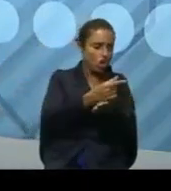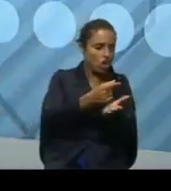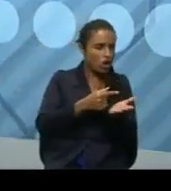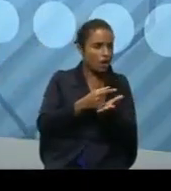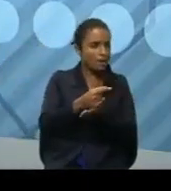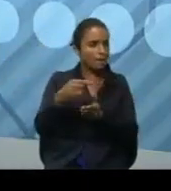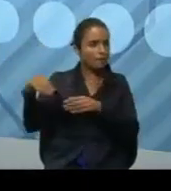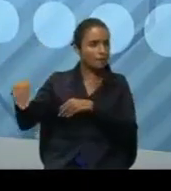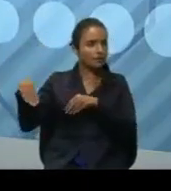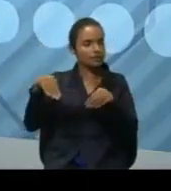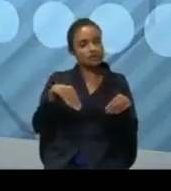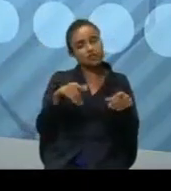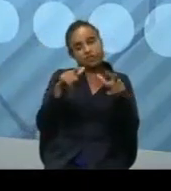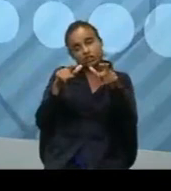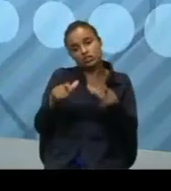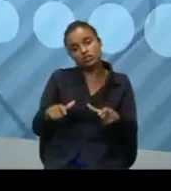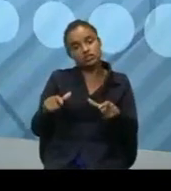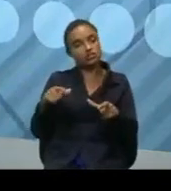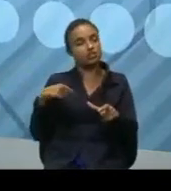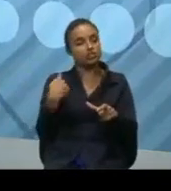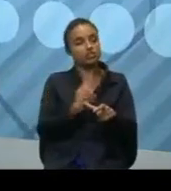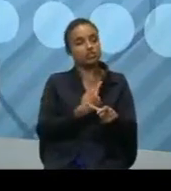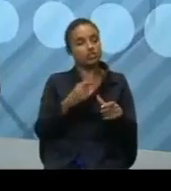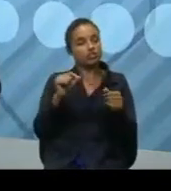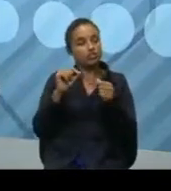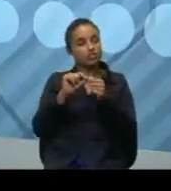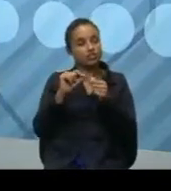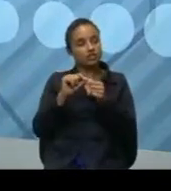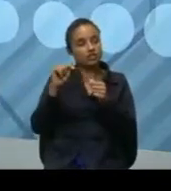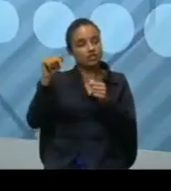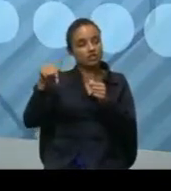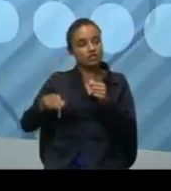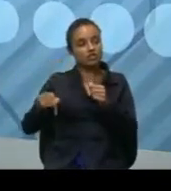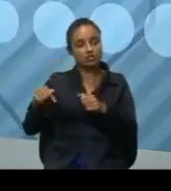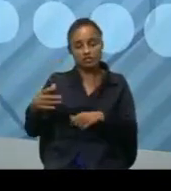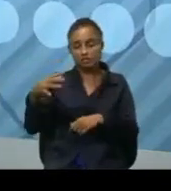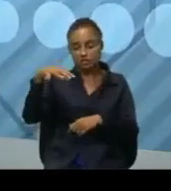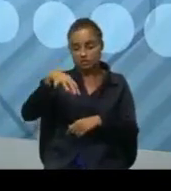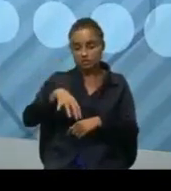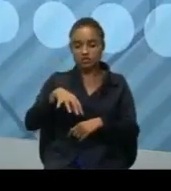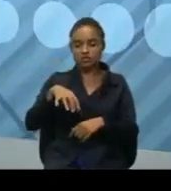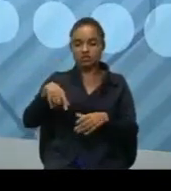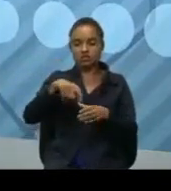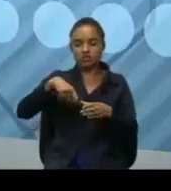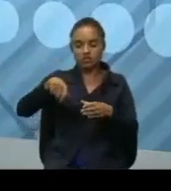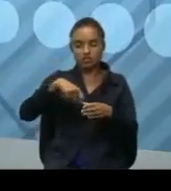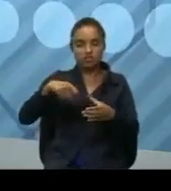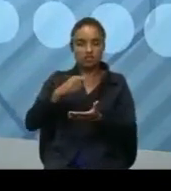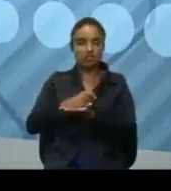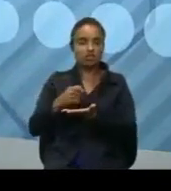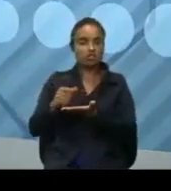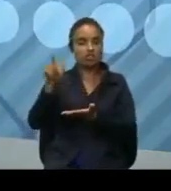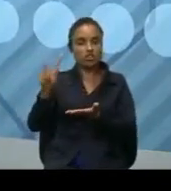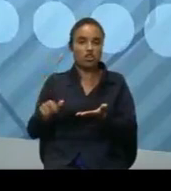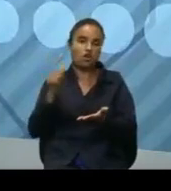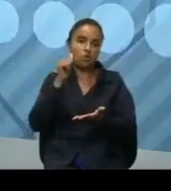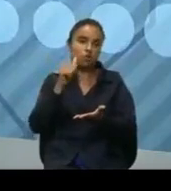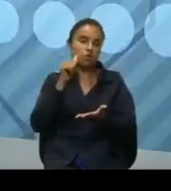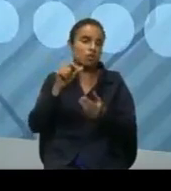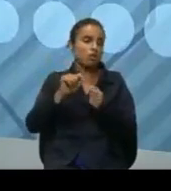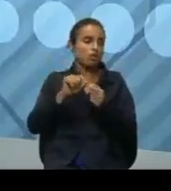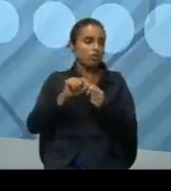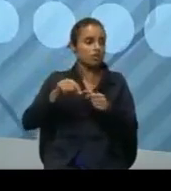conta do local. Então, a gente decidiu instalar uma cozinha, contratou uma cozinheira e ela cozinhava para